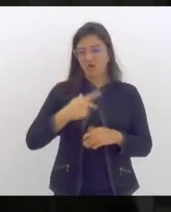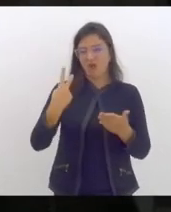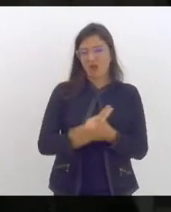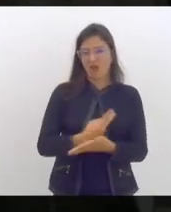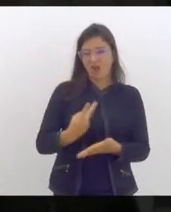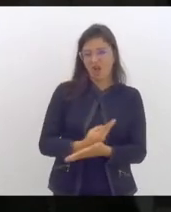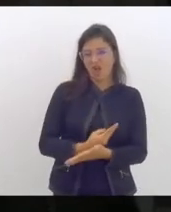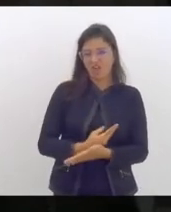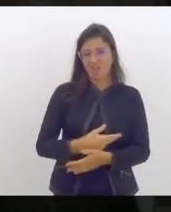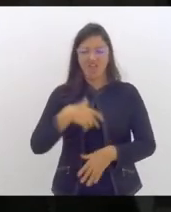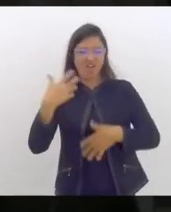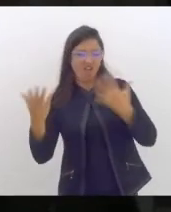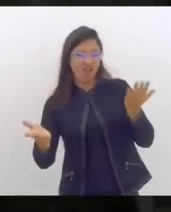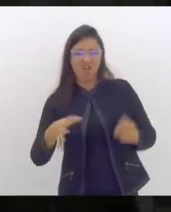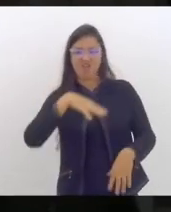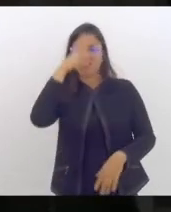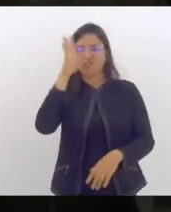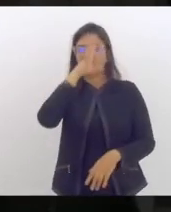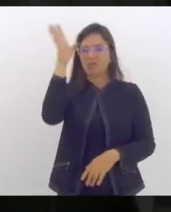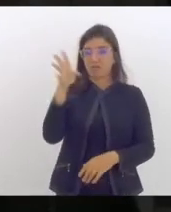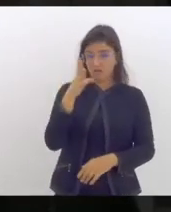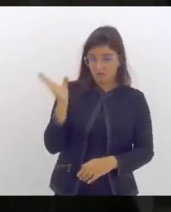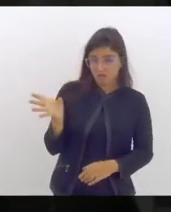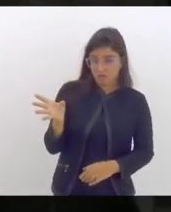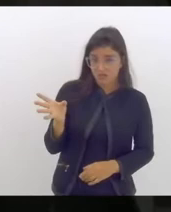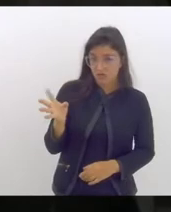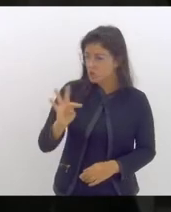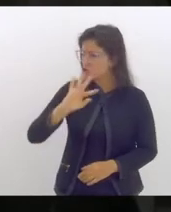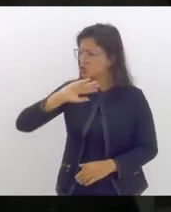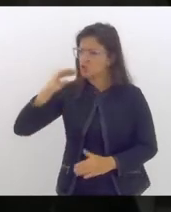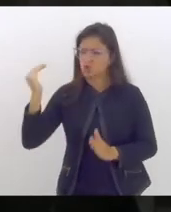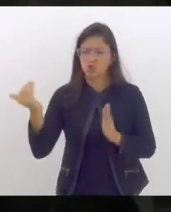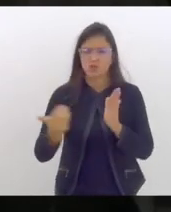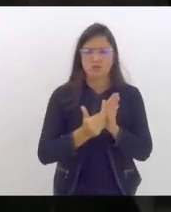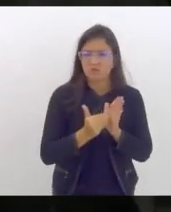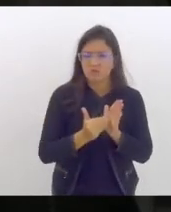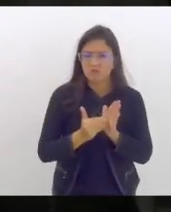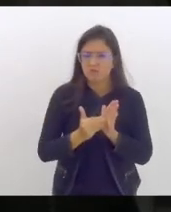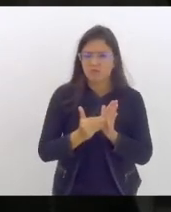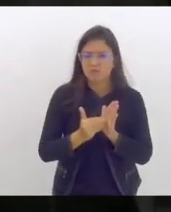exceção, que vêm ocorrendo, tem que ser